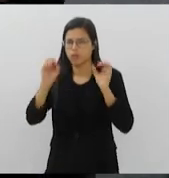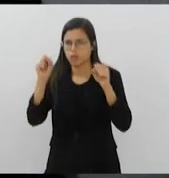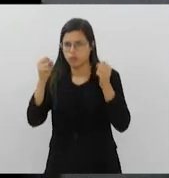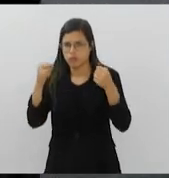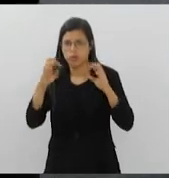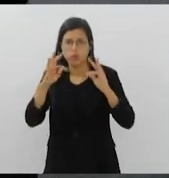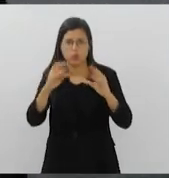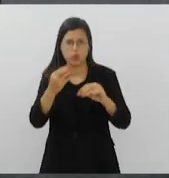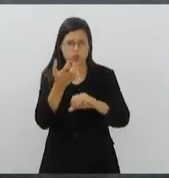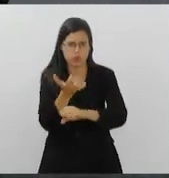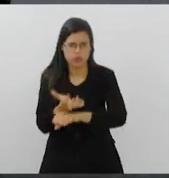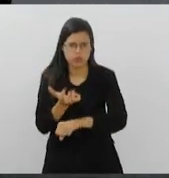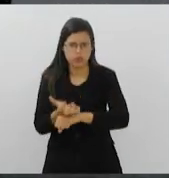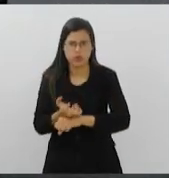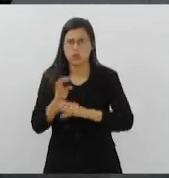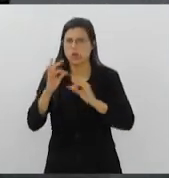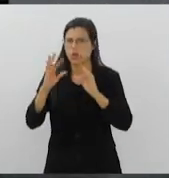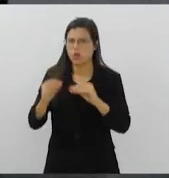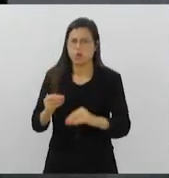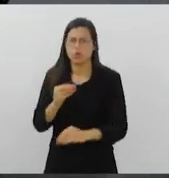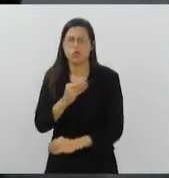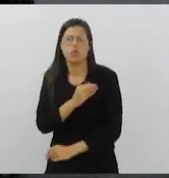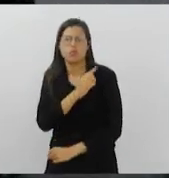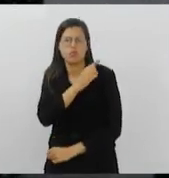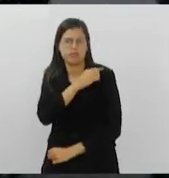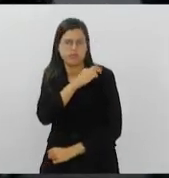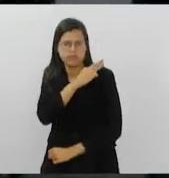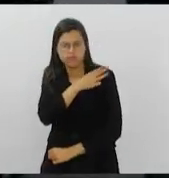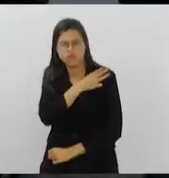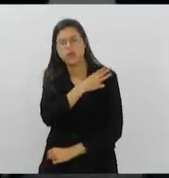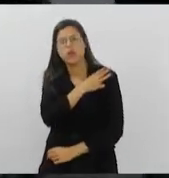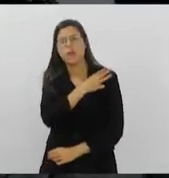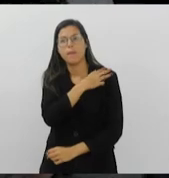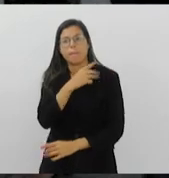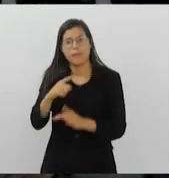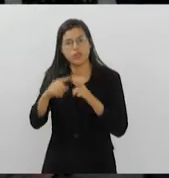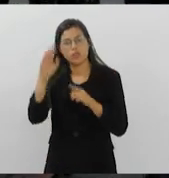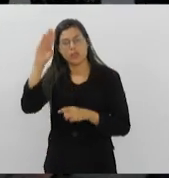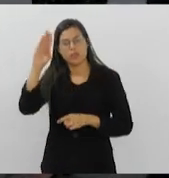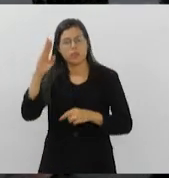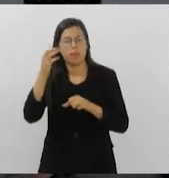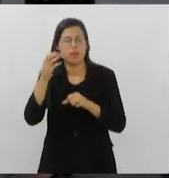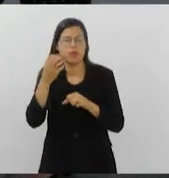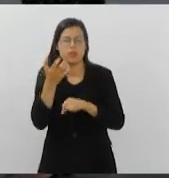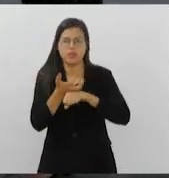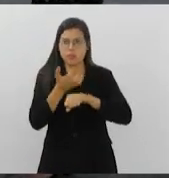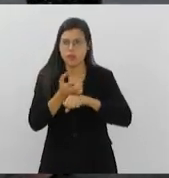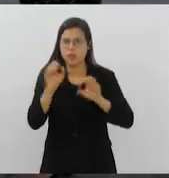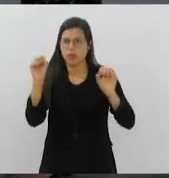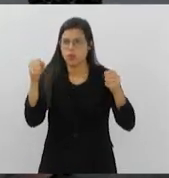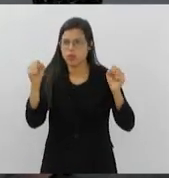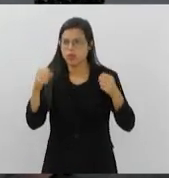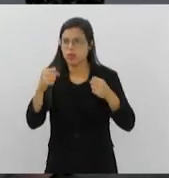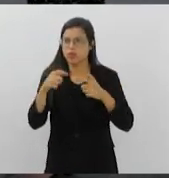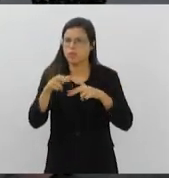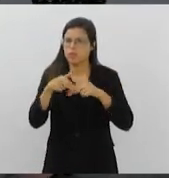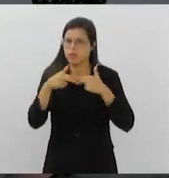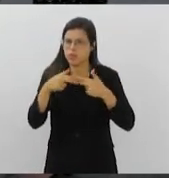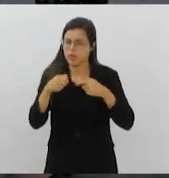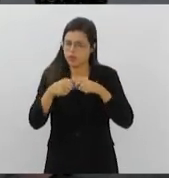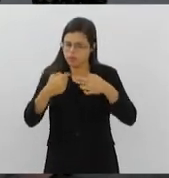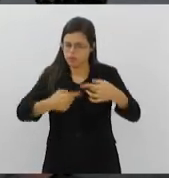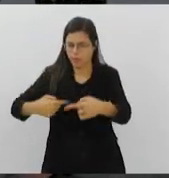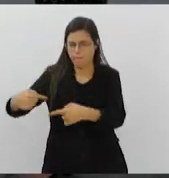as disciplinas em todos os anos do ensino médio. Mas eu destaco a educação física nesse momento que nós estamos fazendo esse debate dessa homenagem